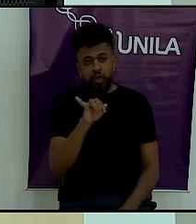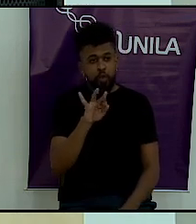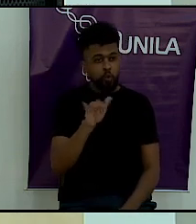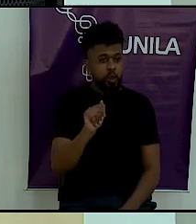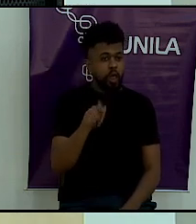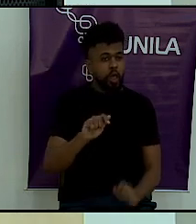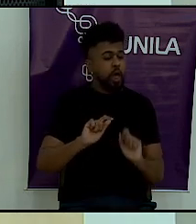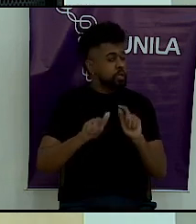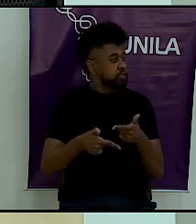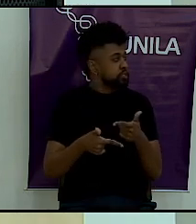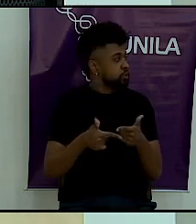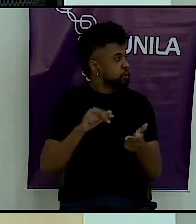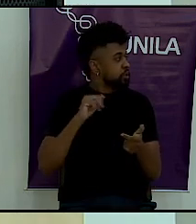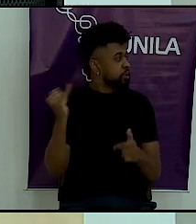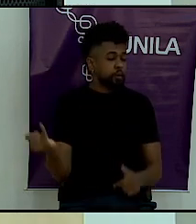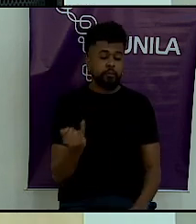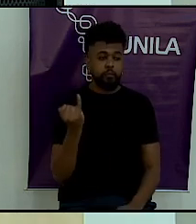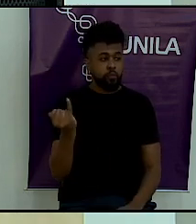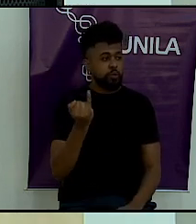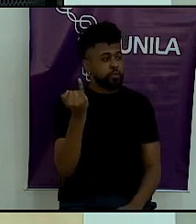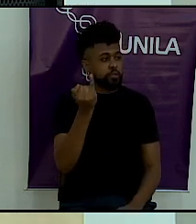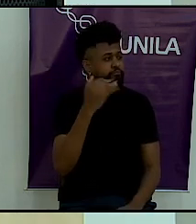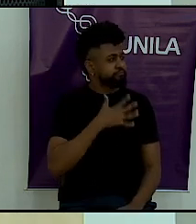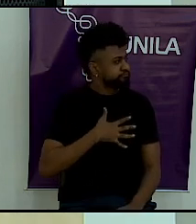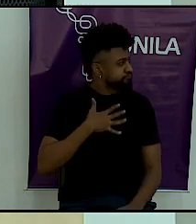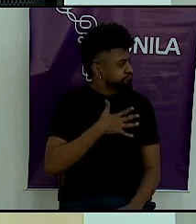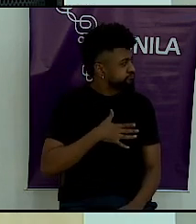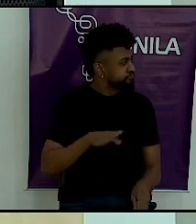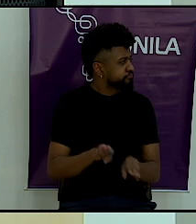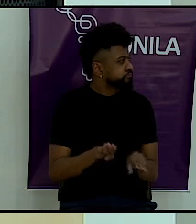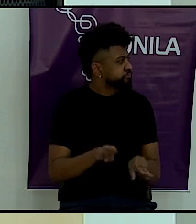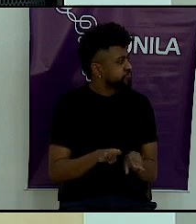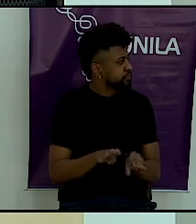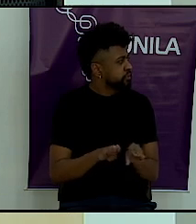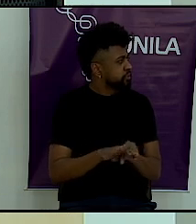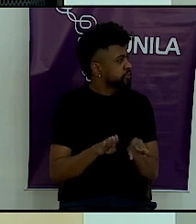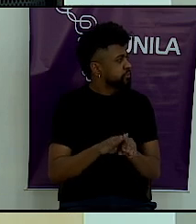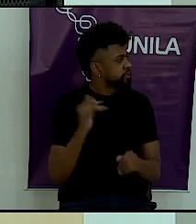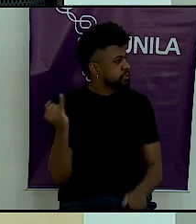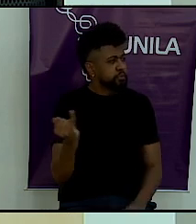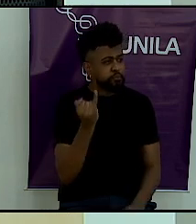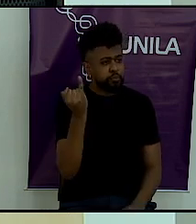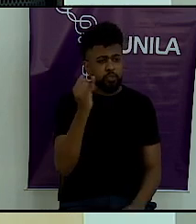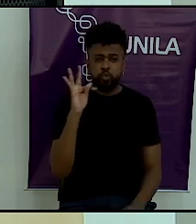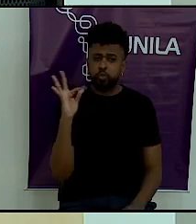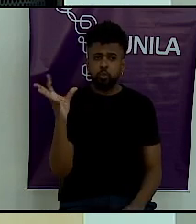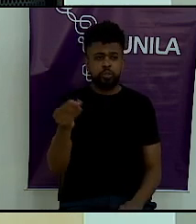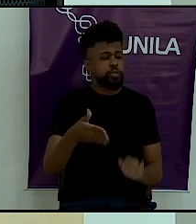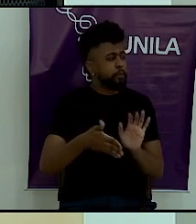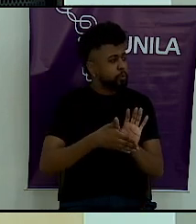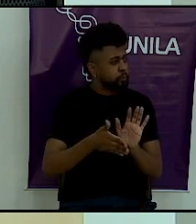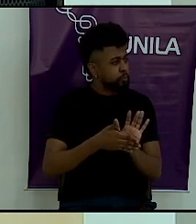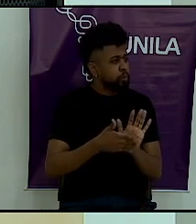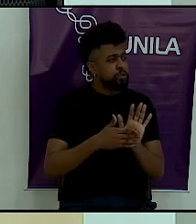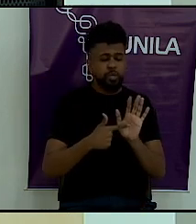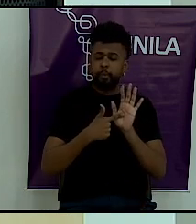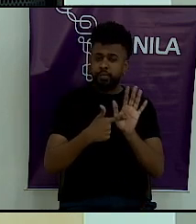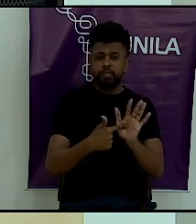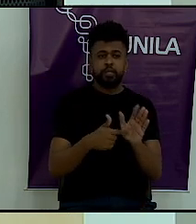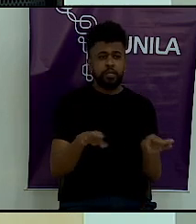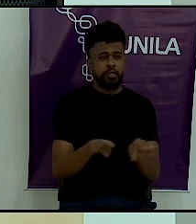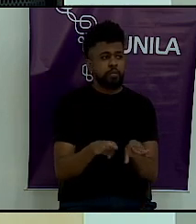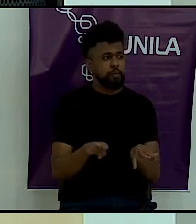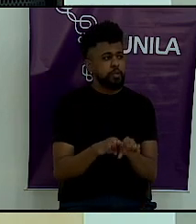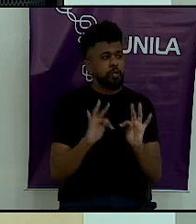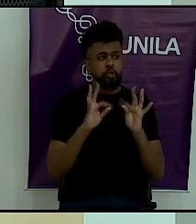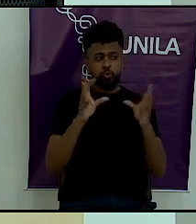é uma ação bastante importante. E gostaria de ressaltar também a importância de todas as propostas que foram apresentadas, né,